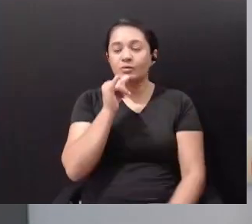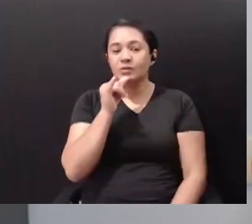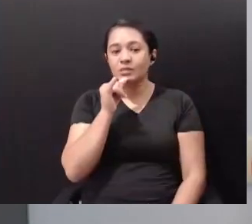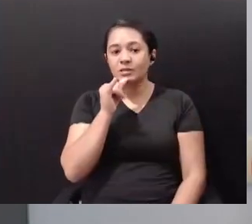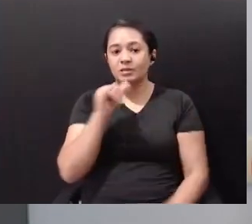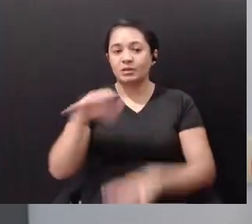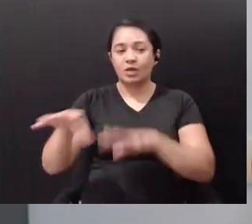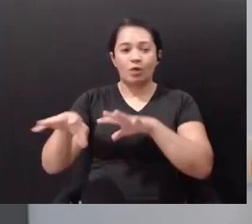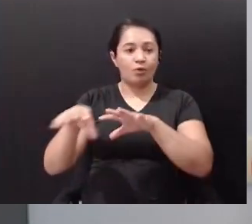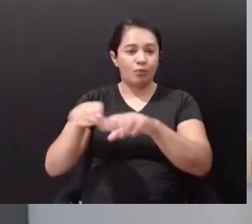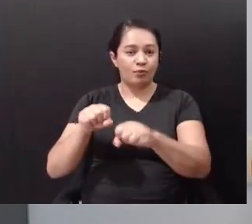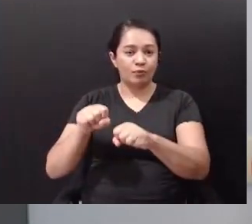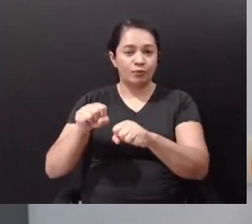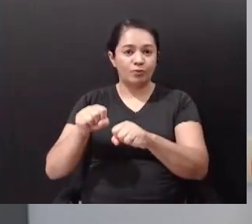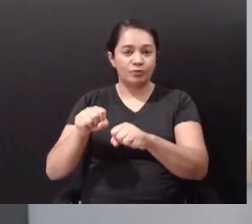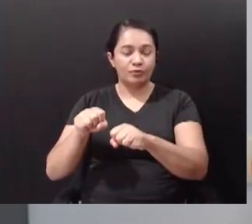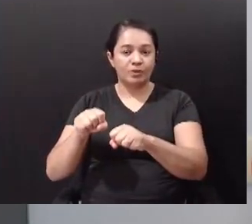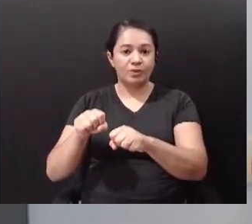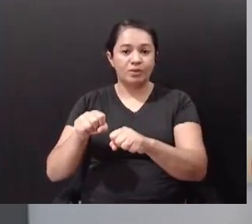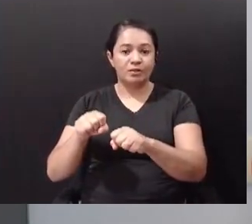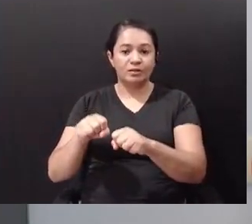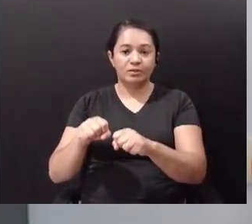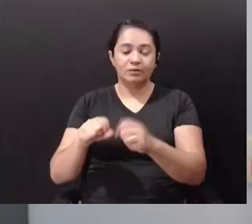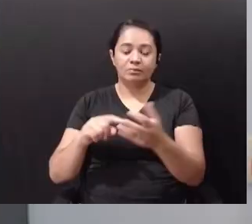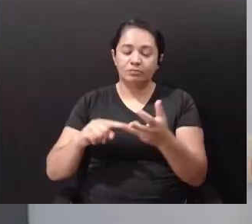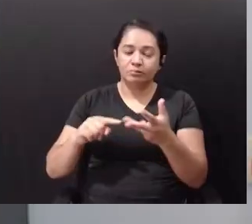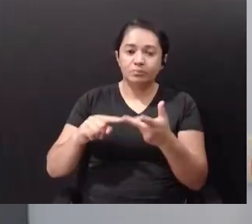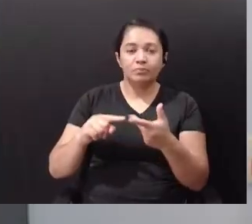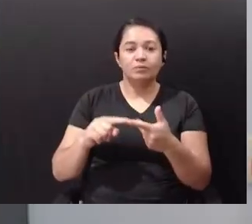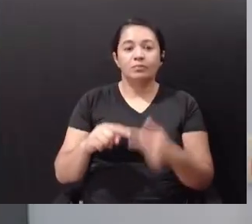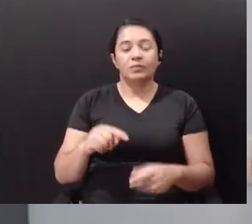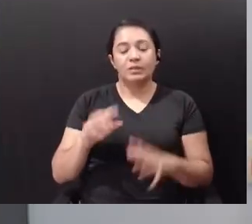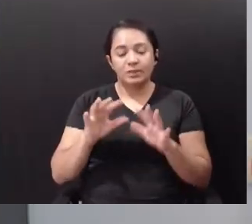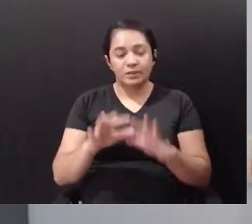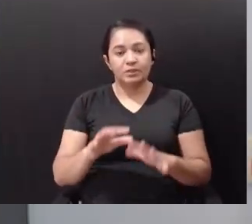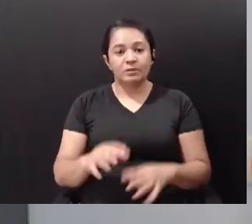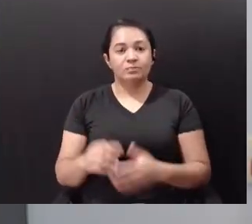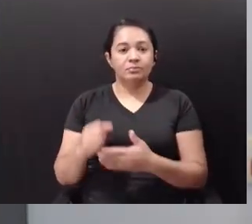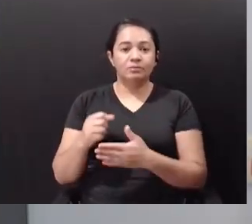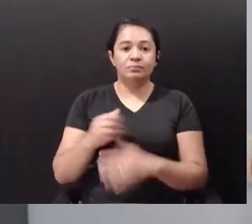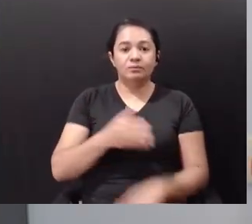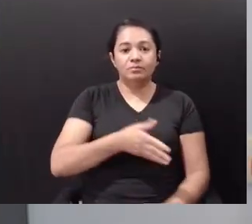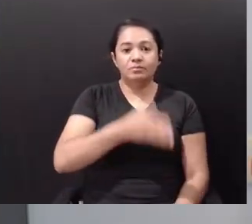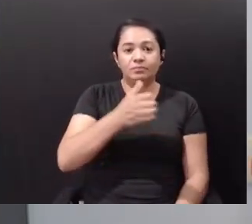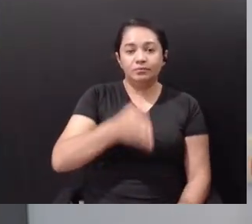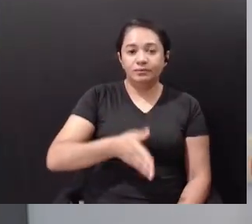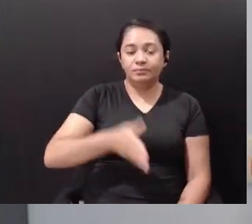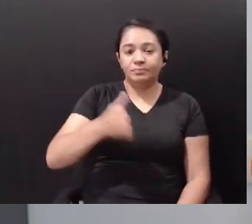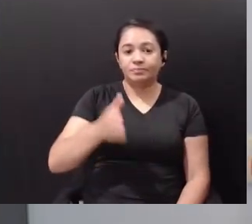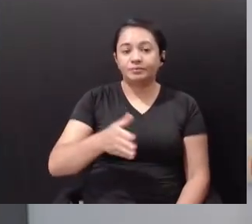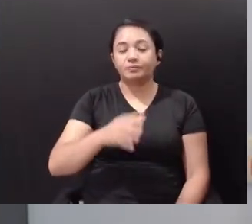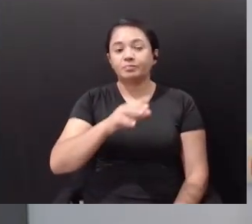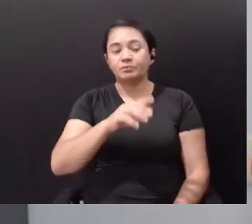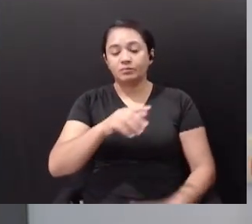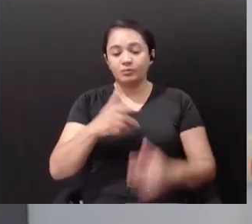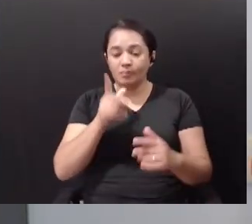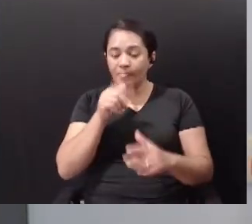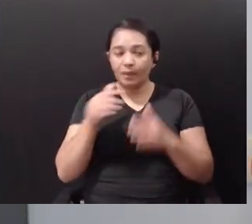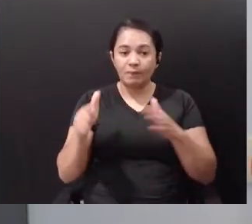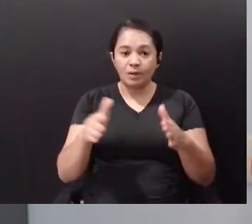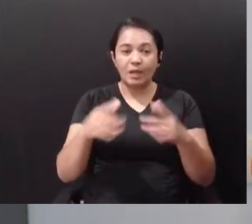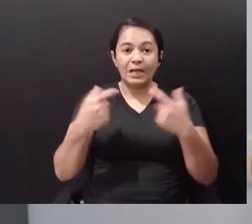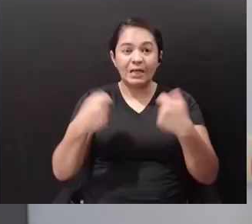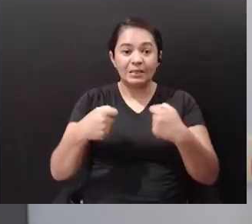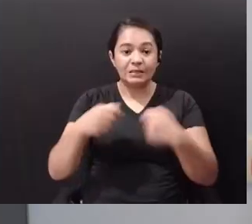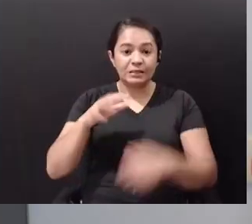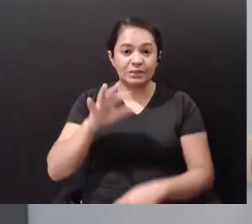de juízes de paz e assim por diante, isso passava pelo Largo Direito de São Francisco. Essa necessidade da educação